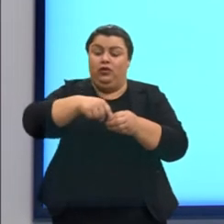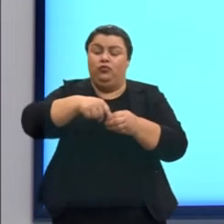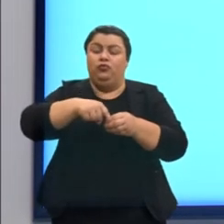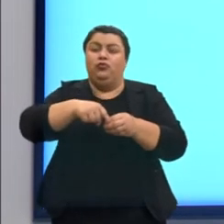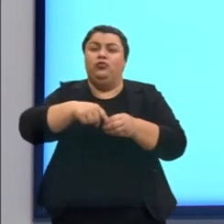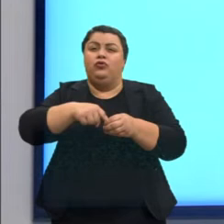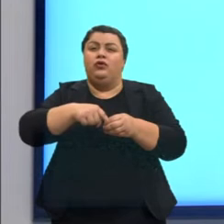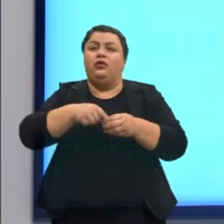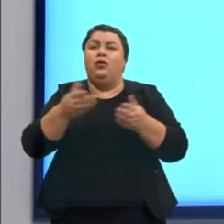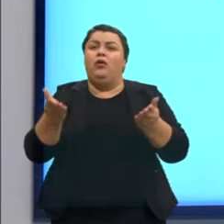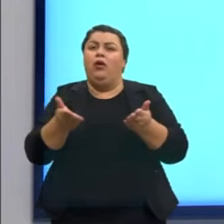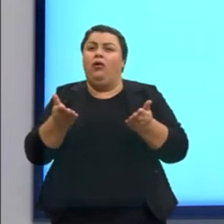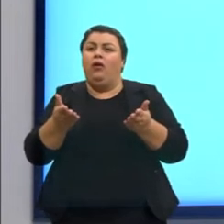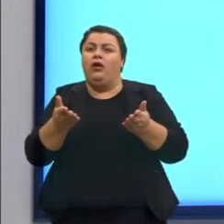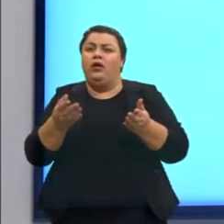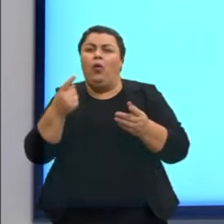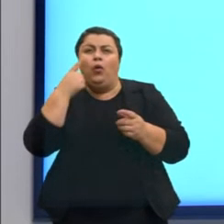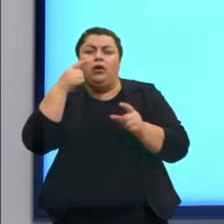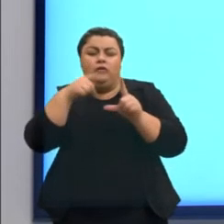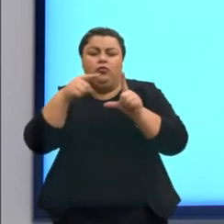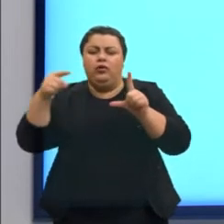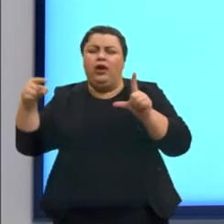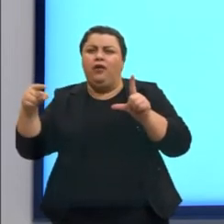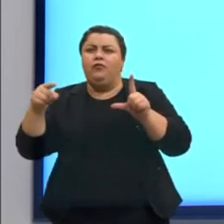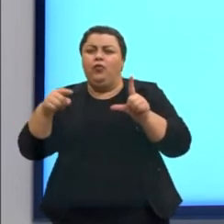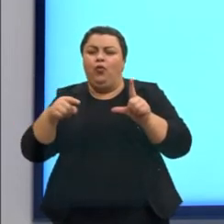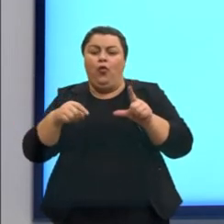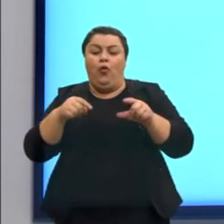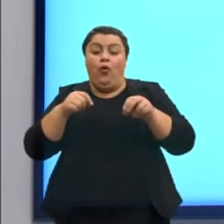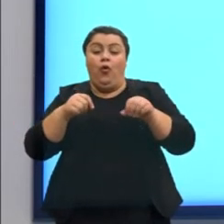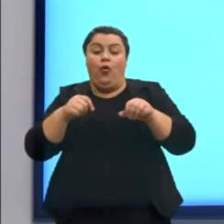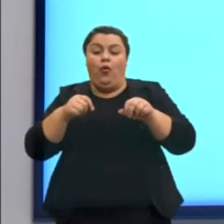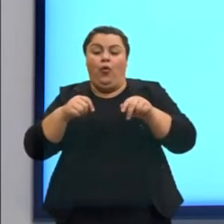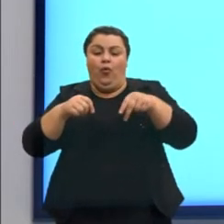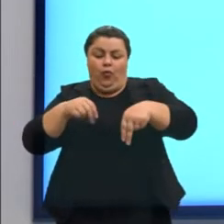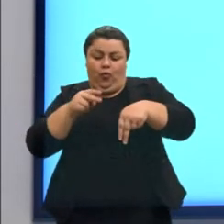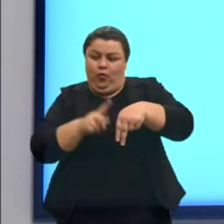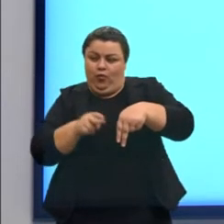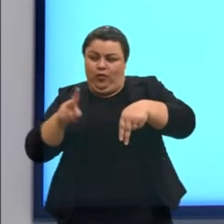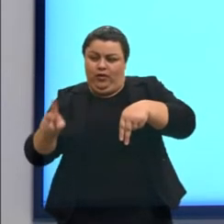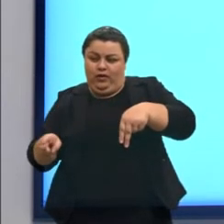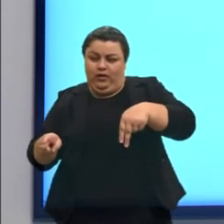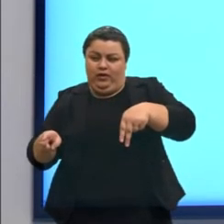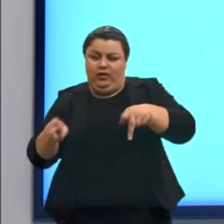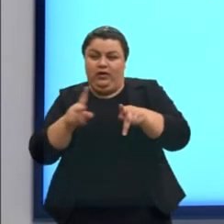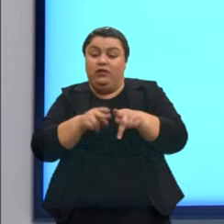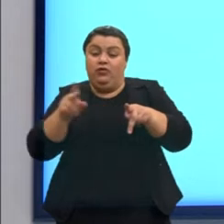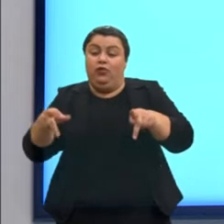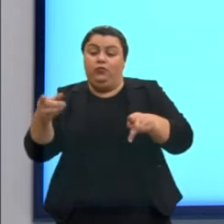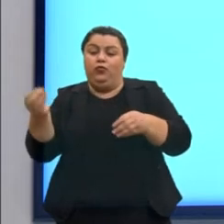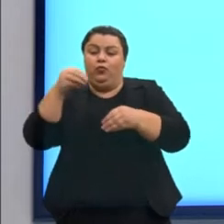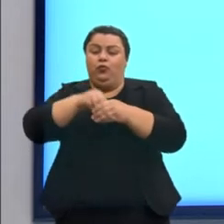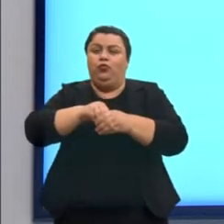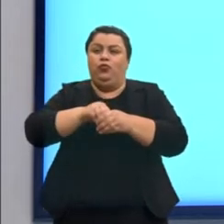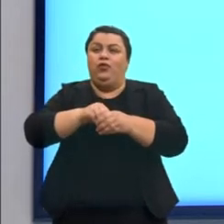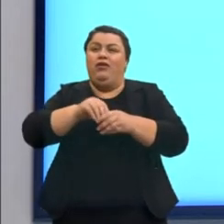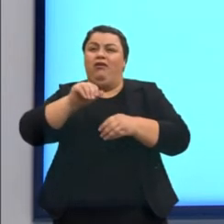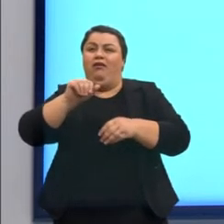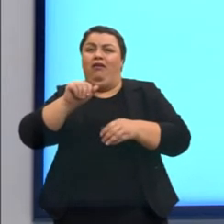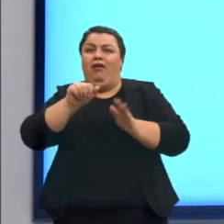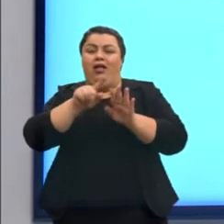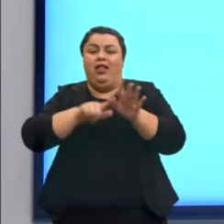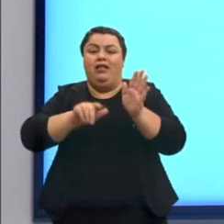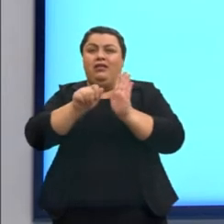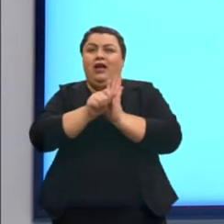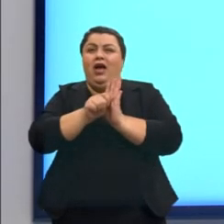E então de acordo com o gráfico os isótopos estáveis do antimônio possuem a entre